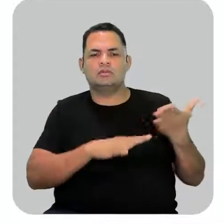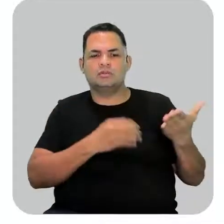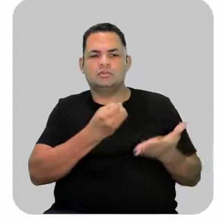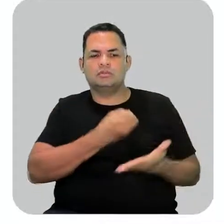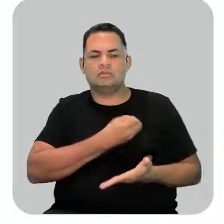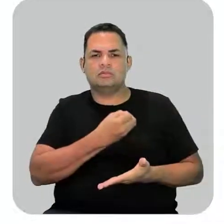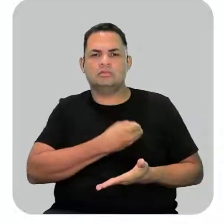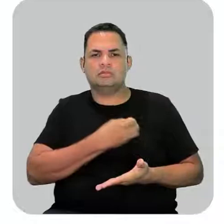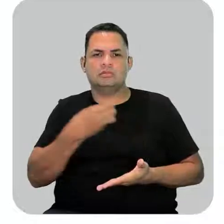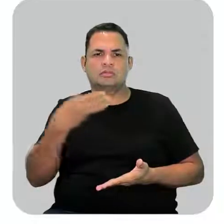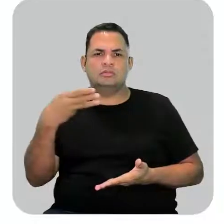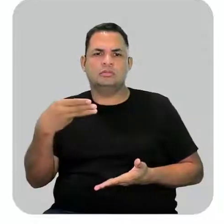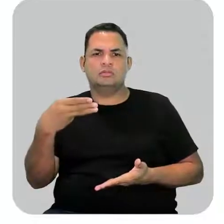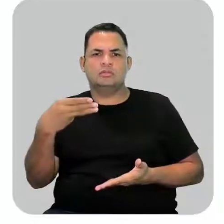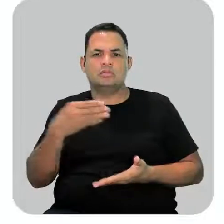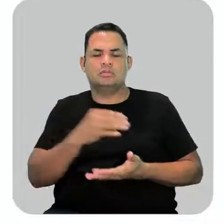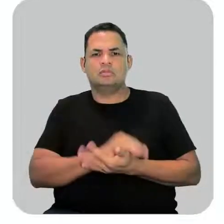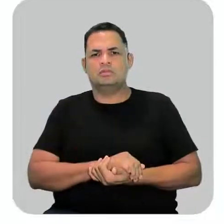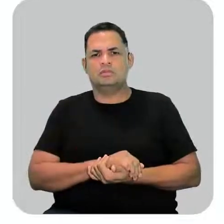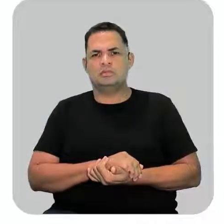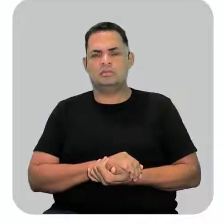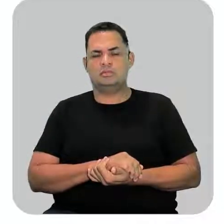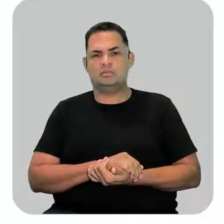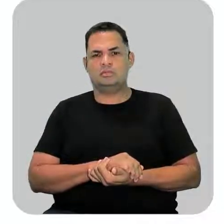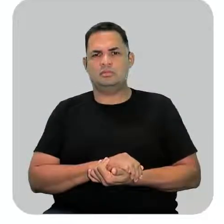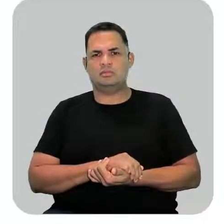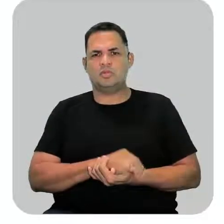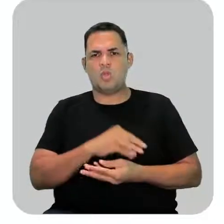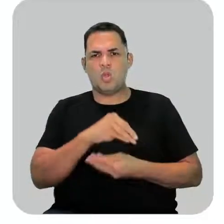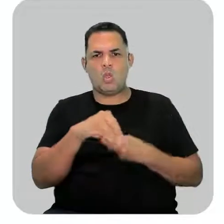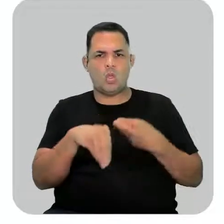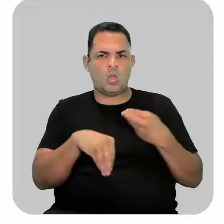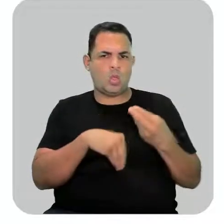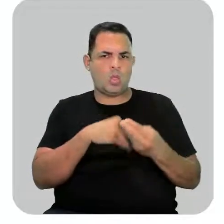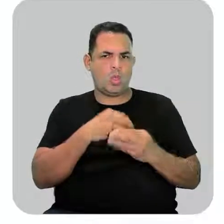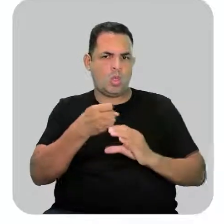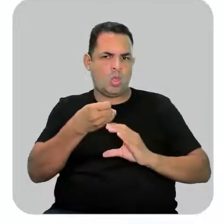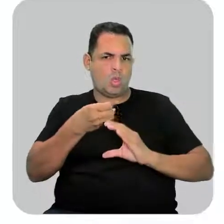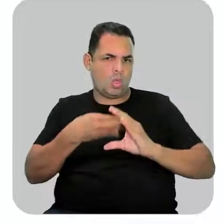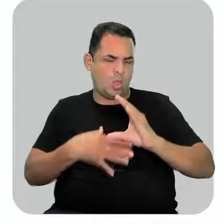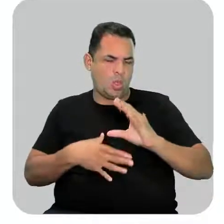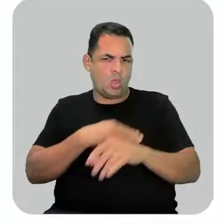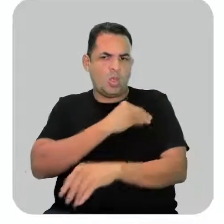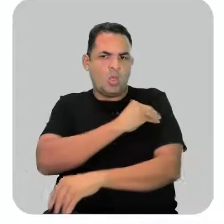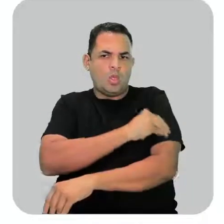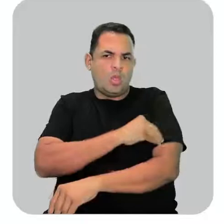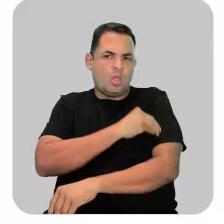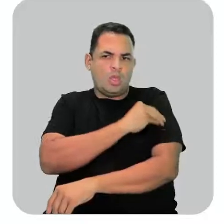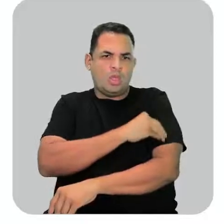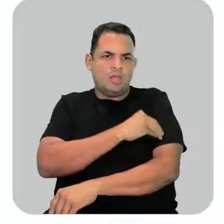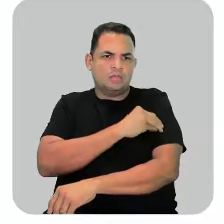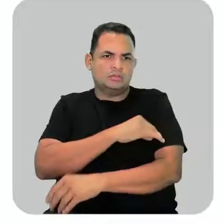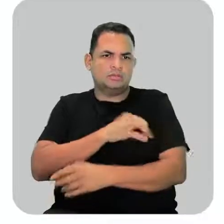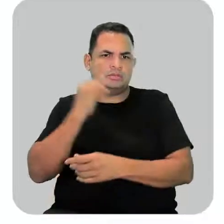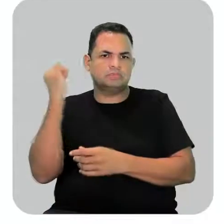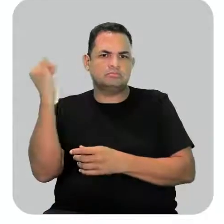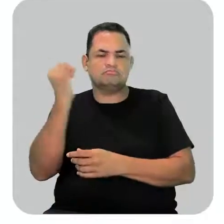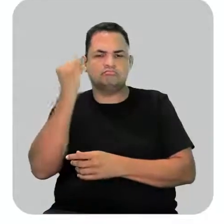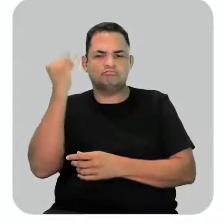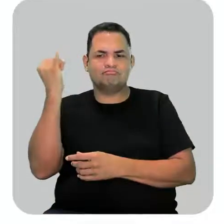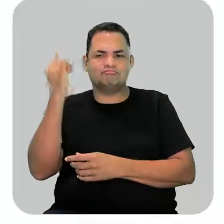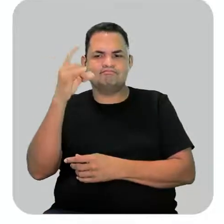Questão número 3. Os compostos da função álcool são de